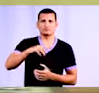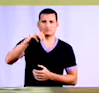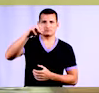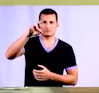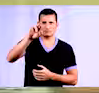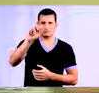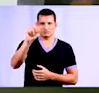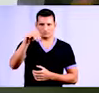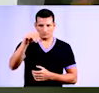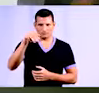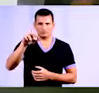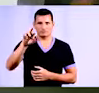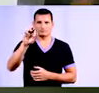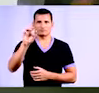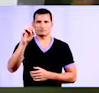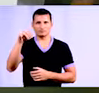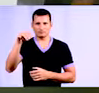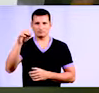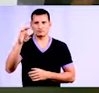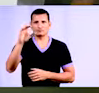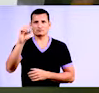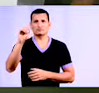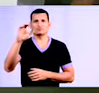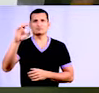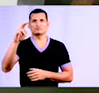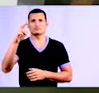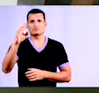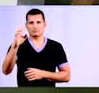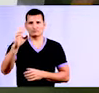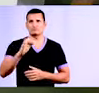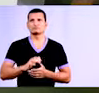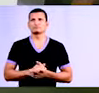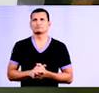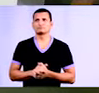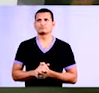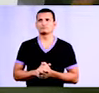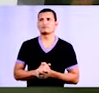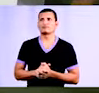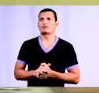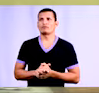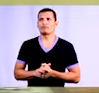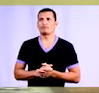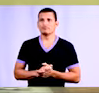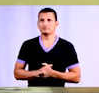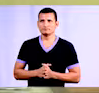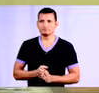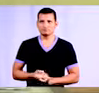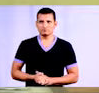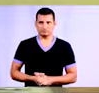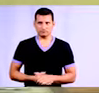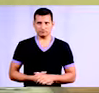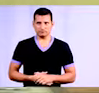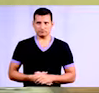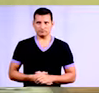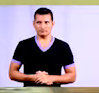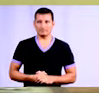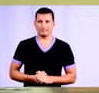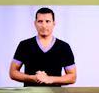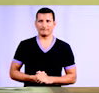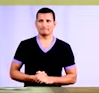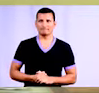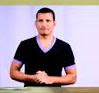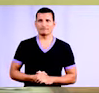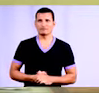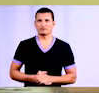cache. E aí, professor? Como ficaria? Bom, o que nós vimos hoje, né, é mais